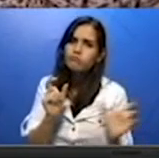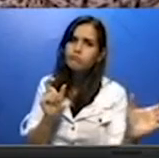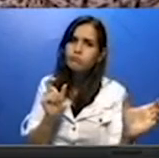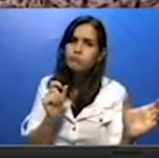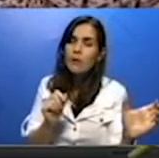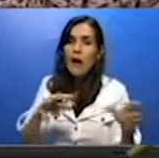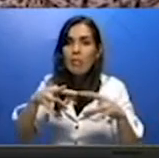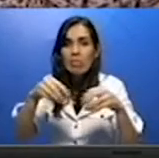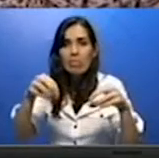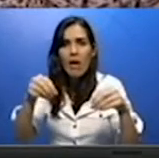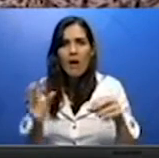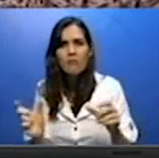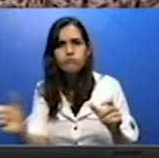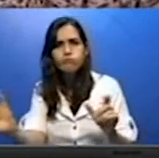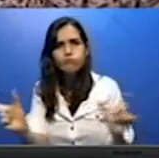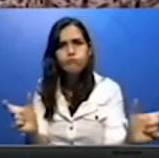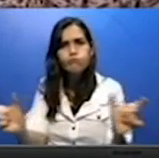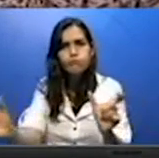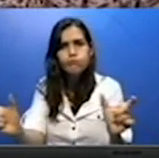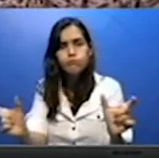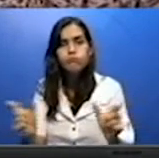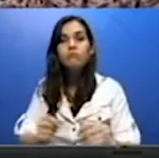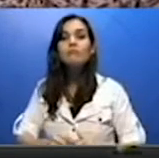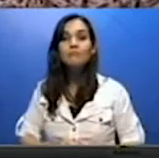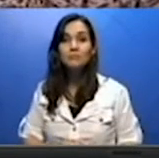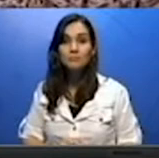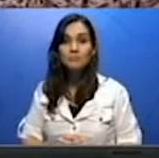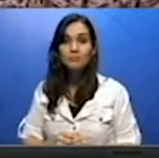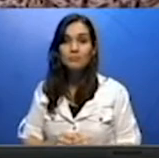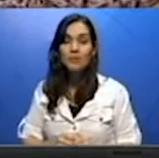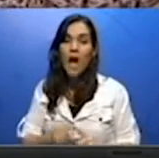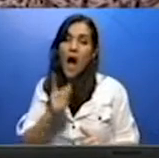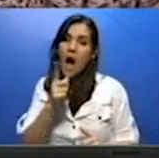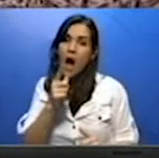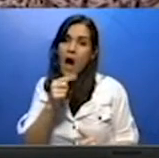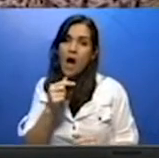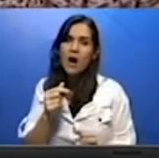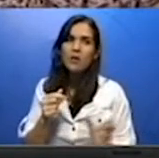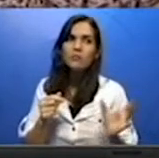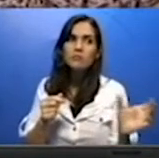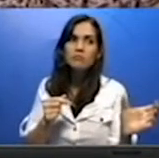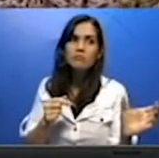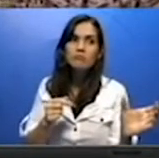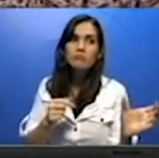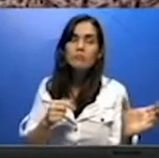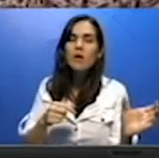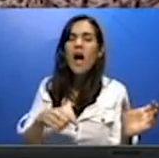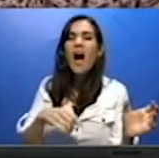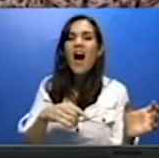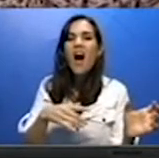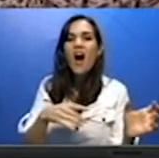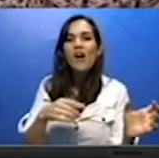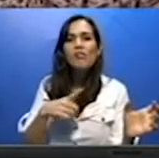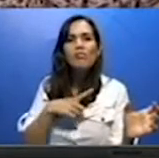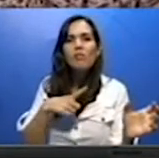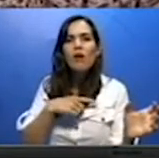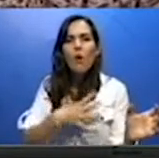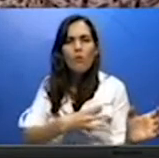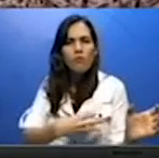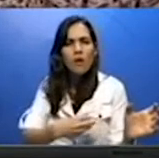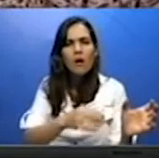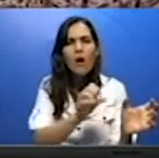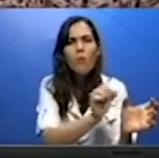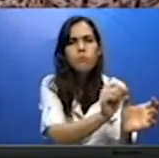terrestre a vida e ambiente a Aquático se refere a larva desses animais a larva por exemplo do